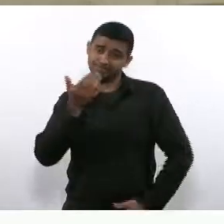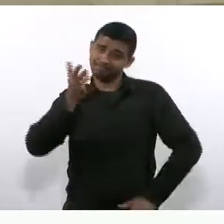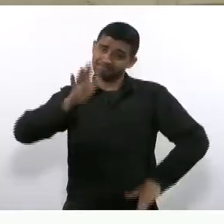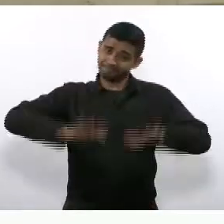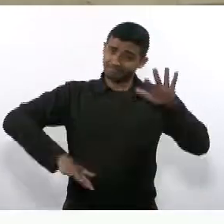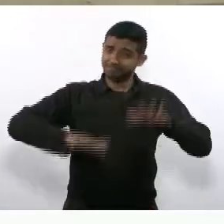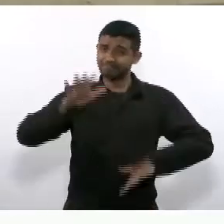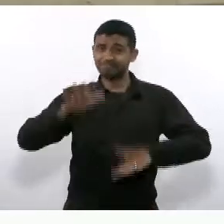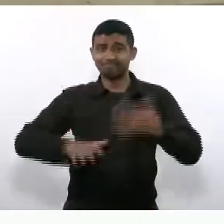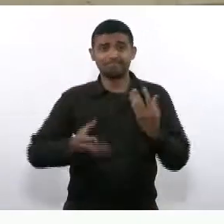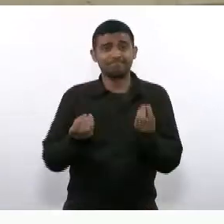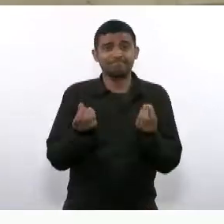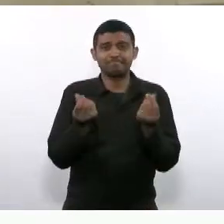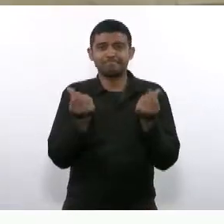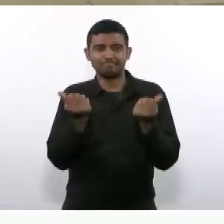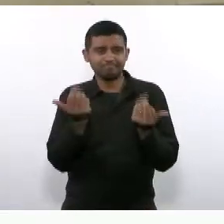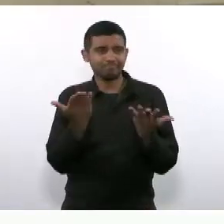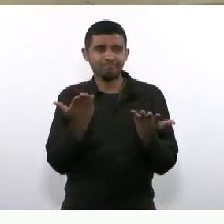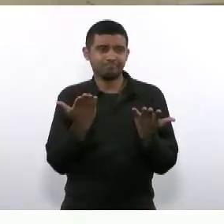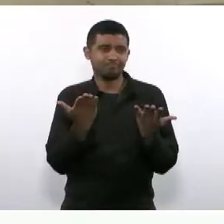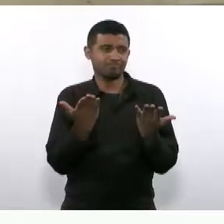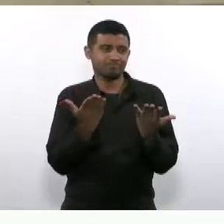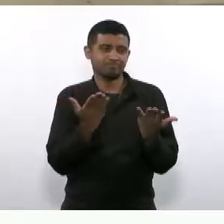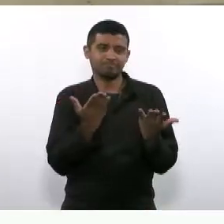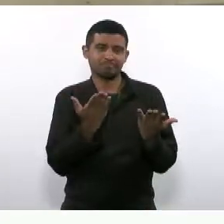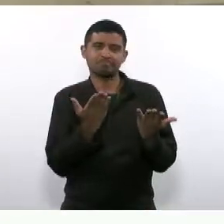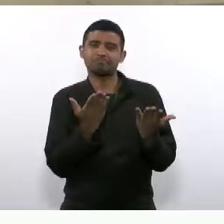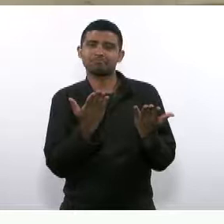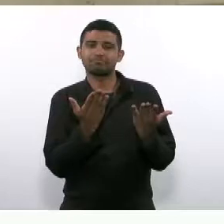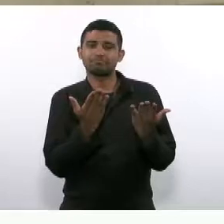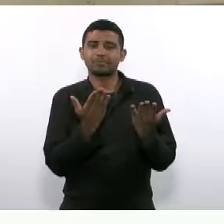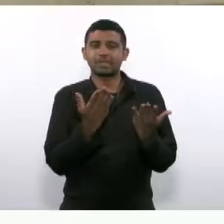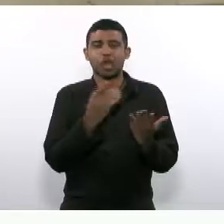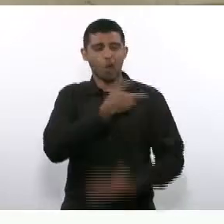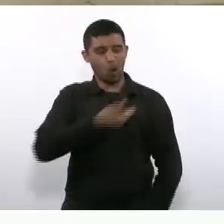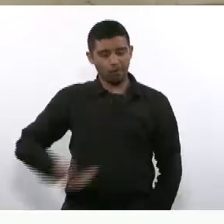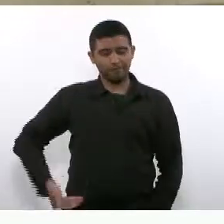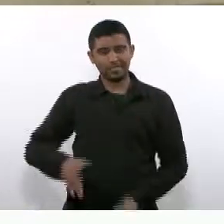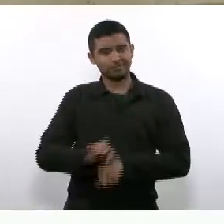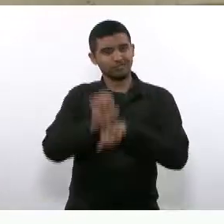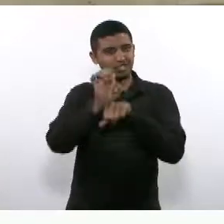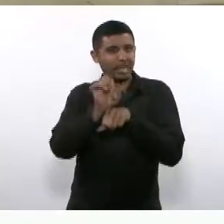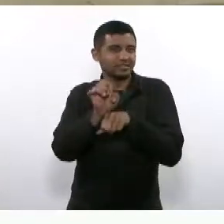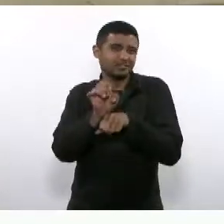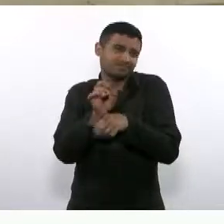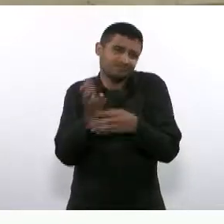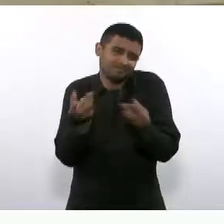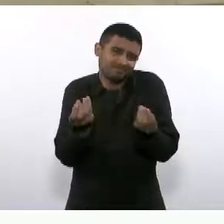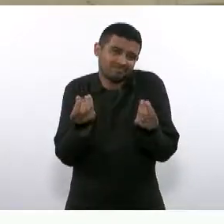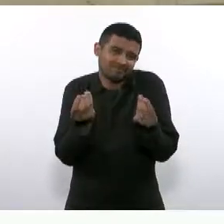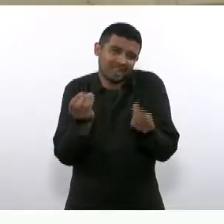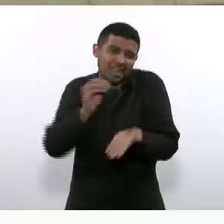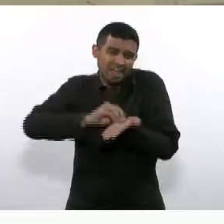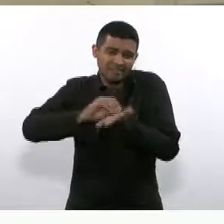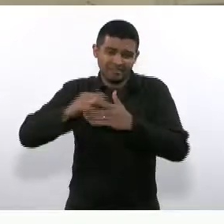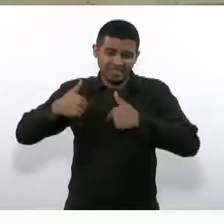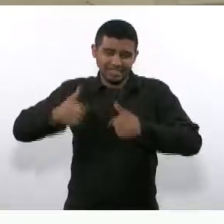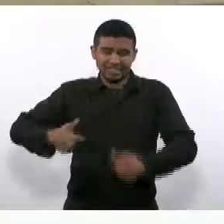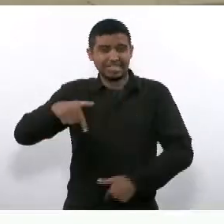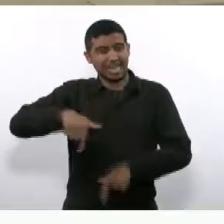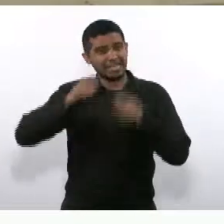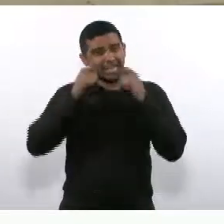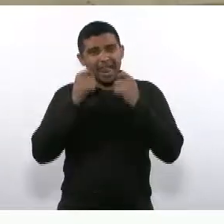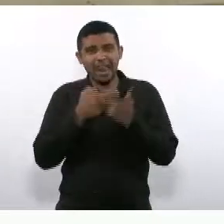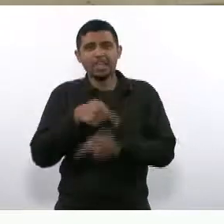não são abordadas pelo governo do Estado, e essa casa, na verdade, presta um grande serviço ao governo